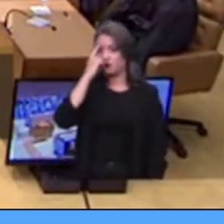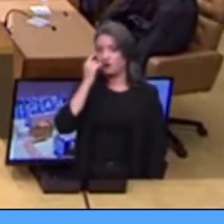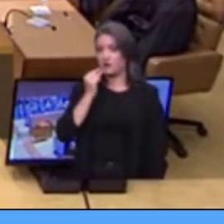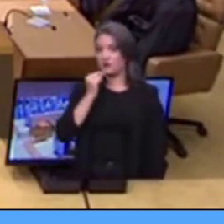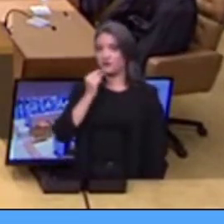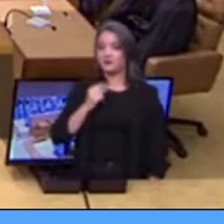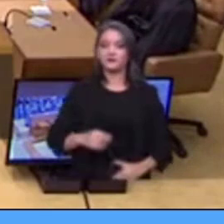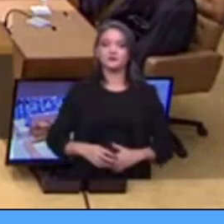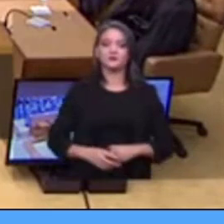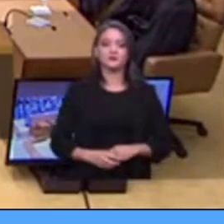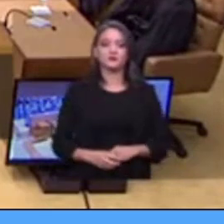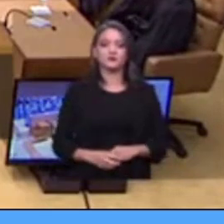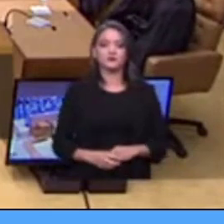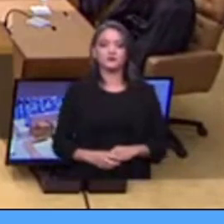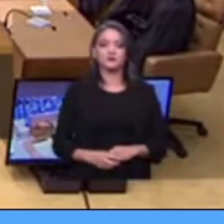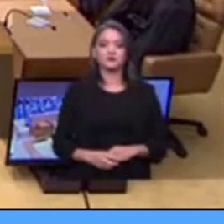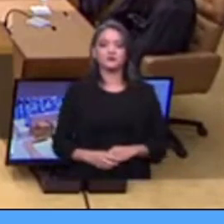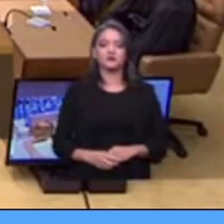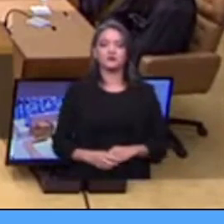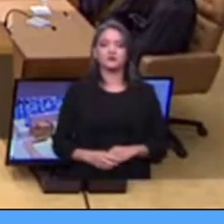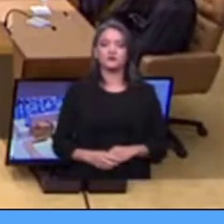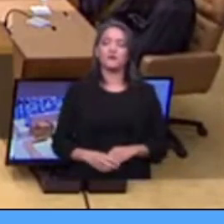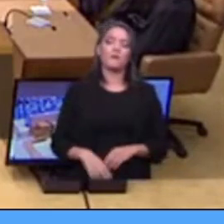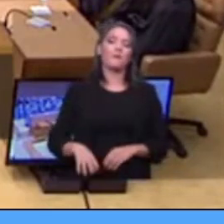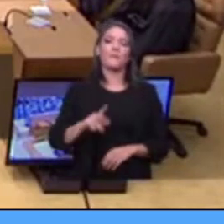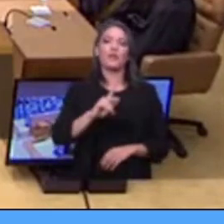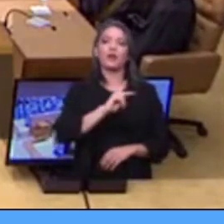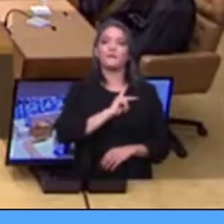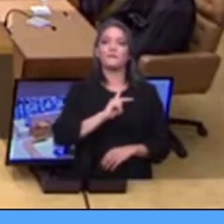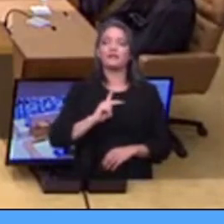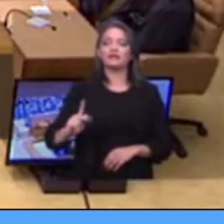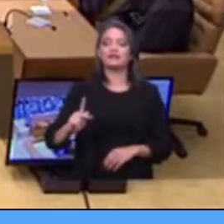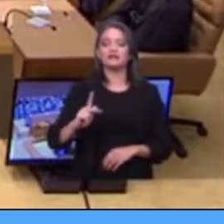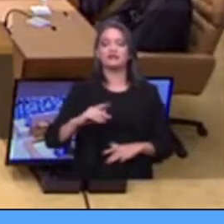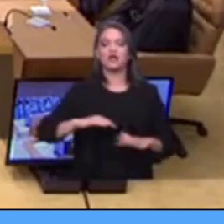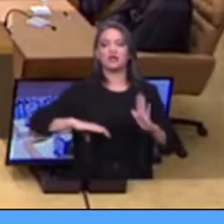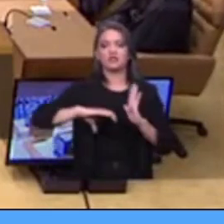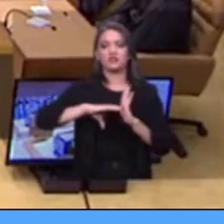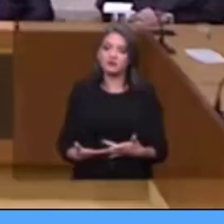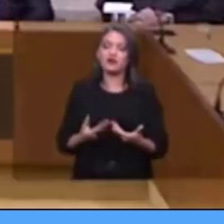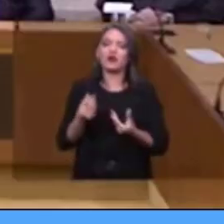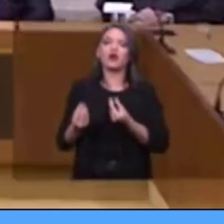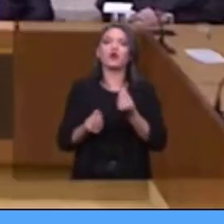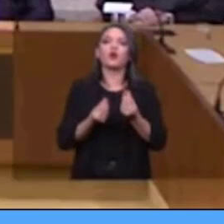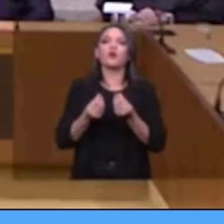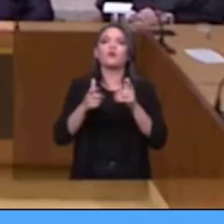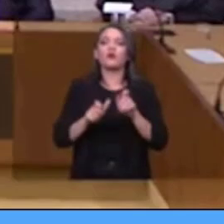Alckmin, Presidente do Senado Federal, Senador Rodrigo Pacheco.